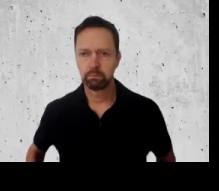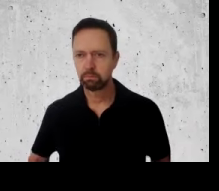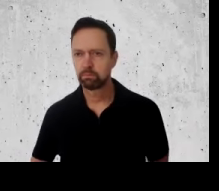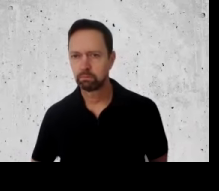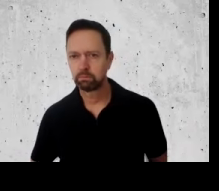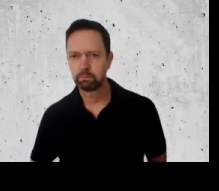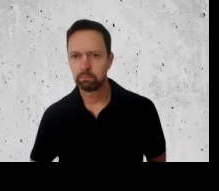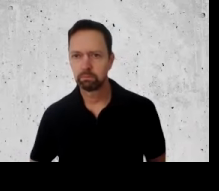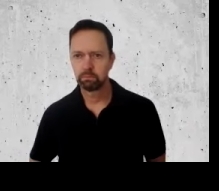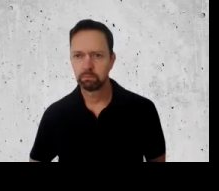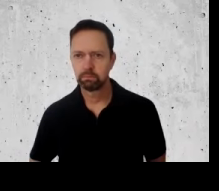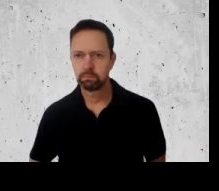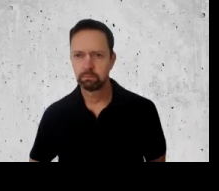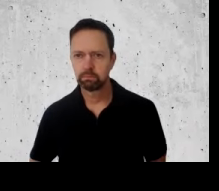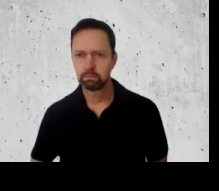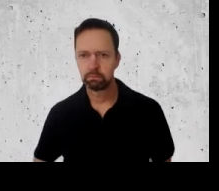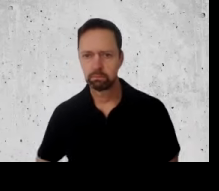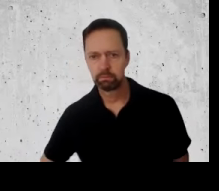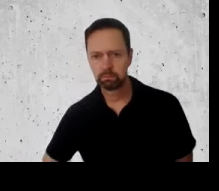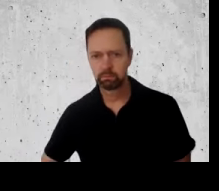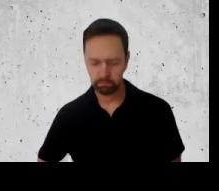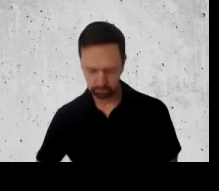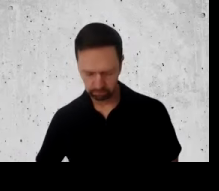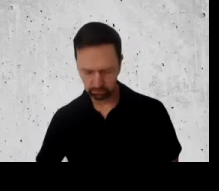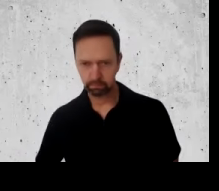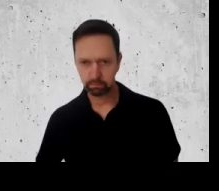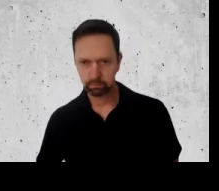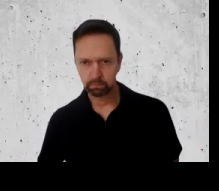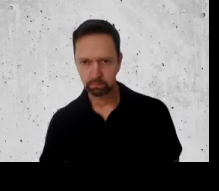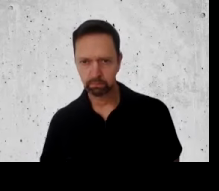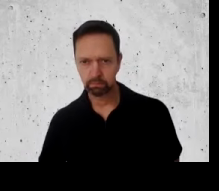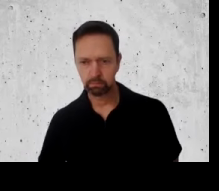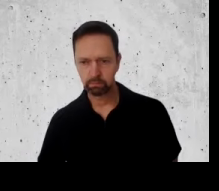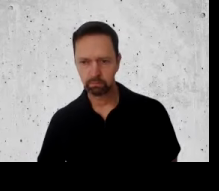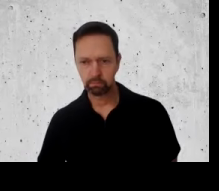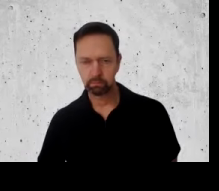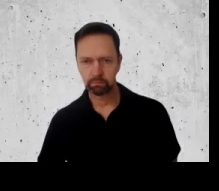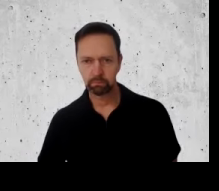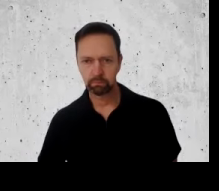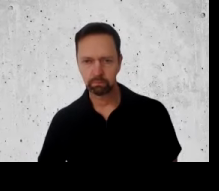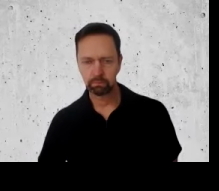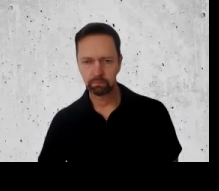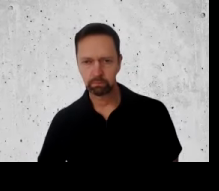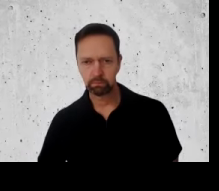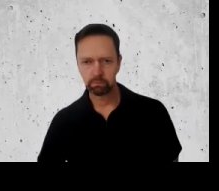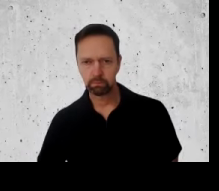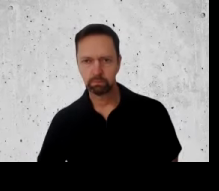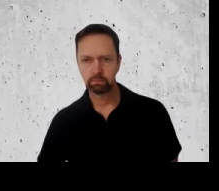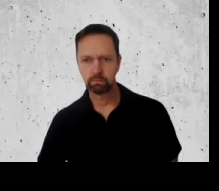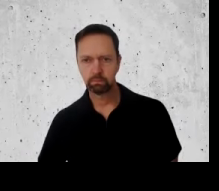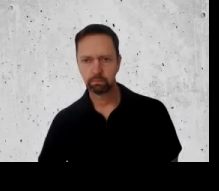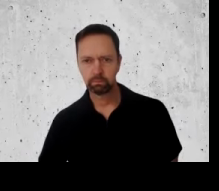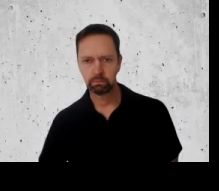economia do meio ambiente. Minha área de pesquisa no mestrado foi falando sobre orçamento público.